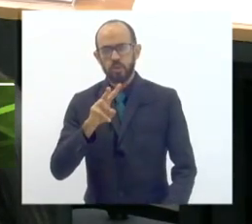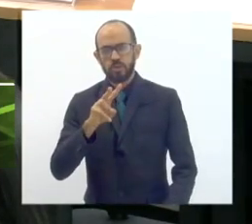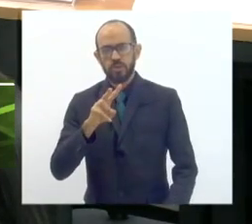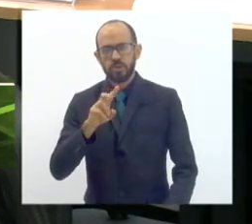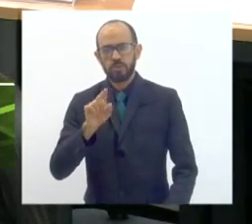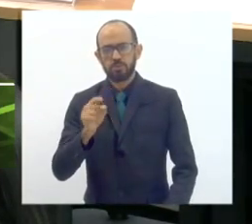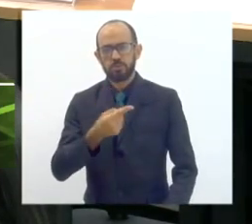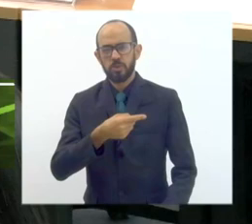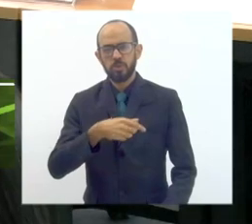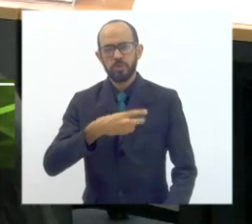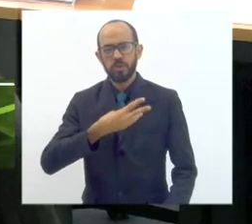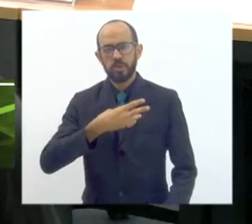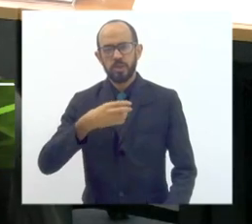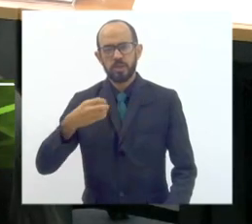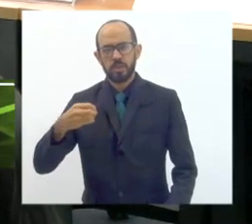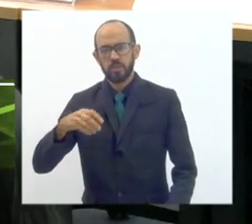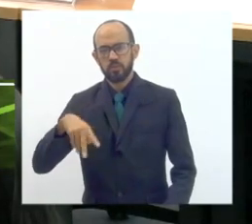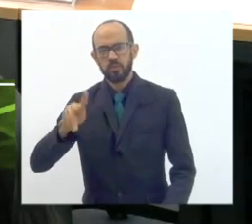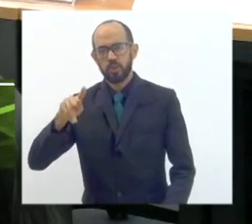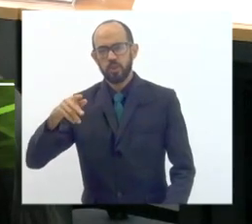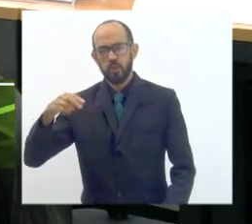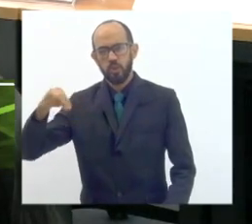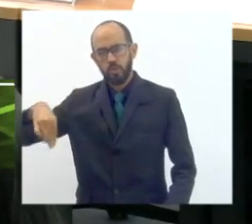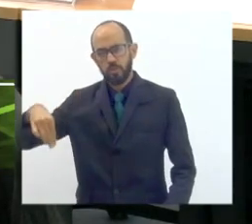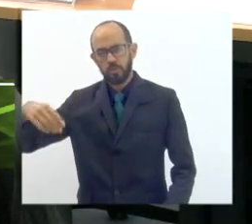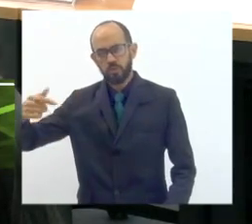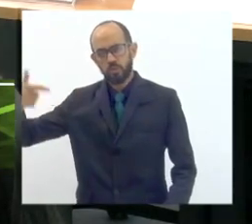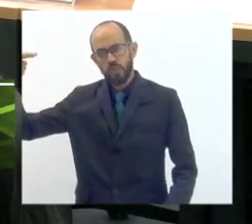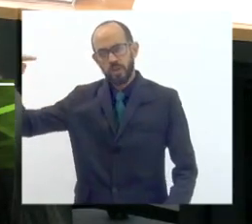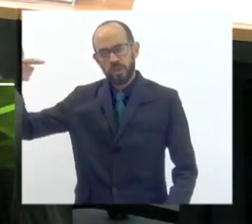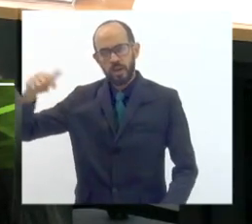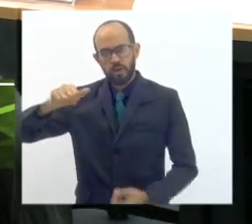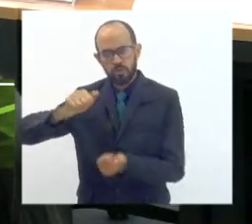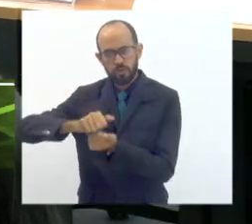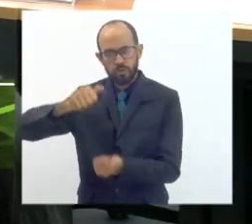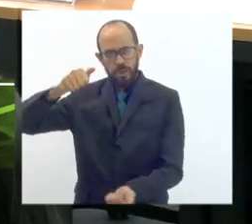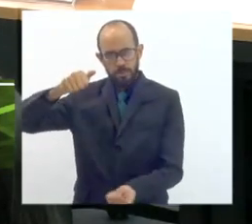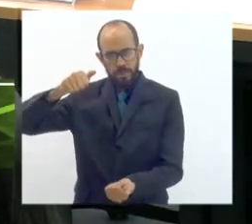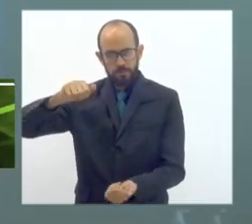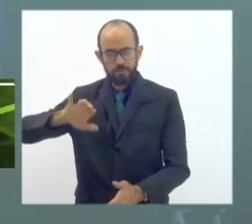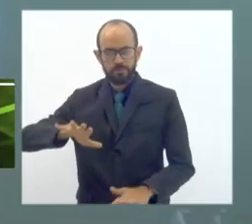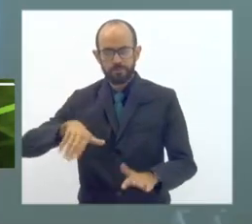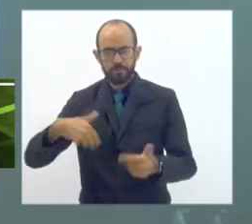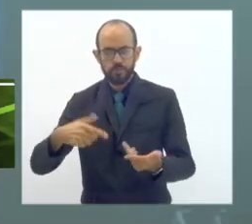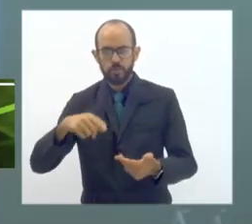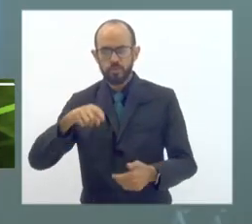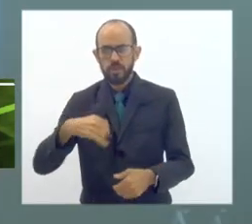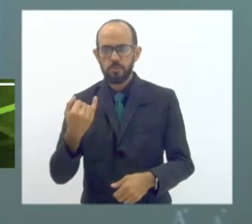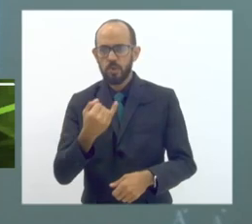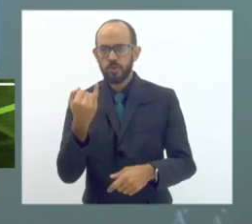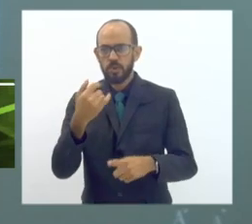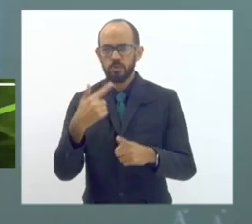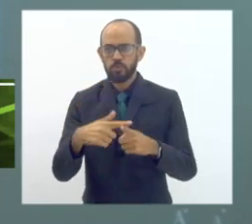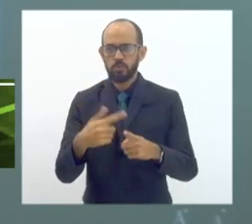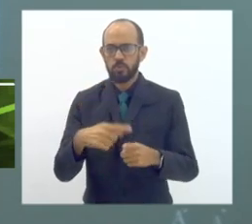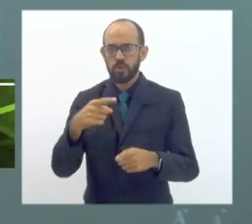2.300 quilômetros de extensão territorial. Por que isso é importante? Isso é importante na questão do SAMU, isso é importante na questão